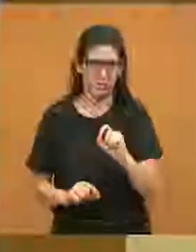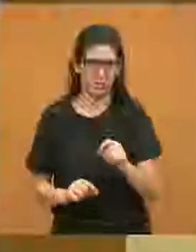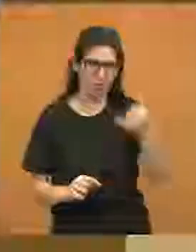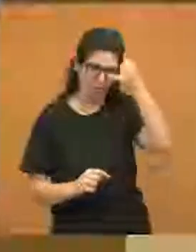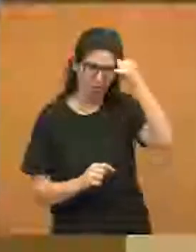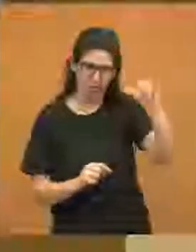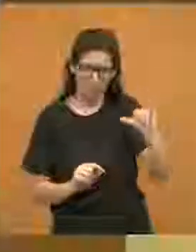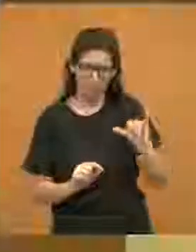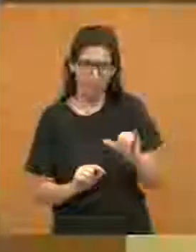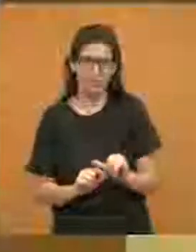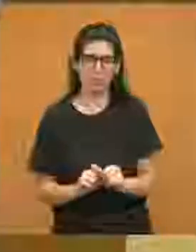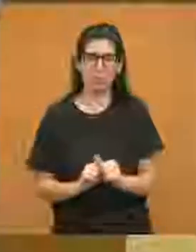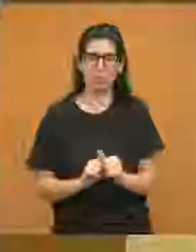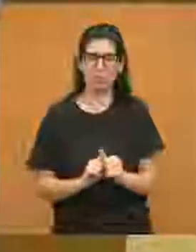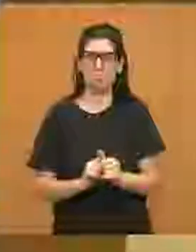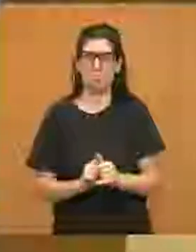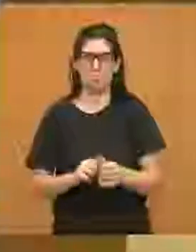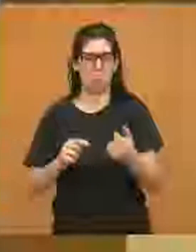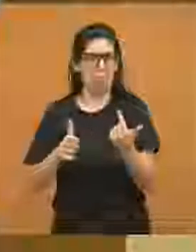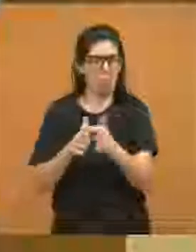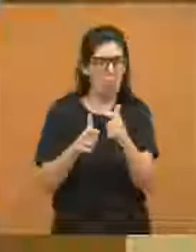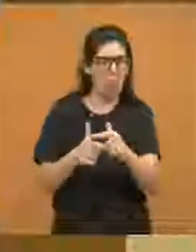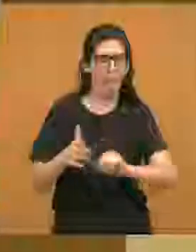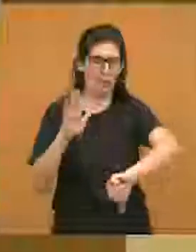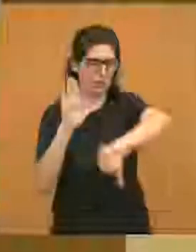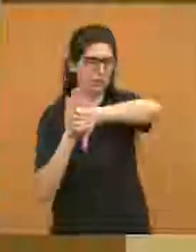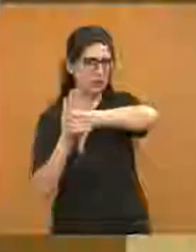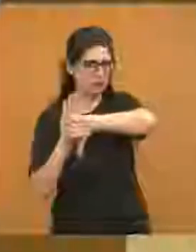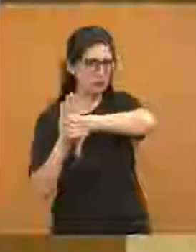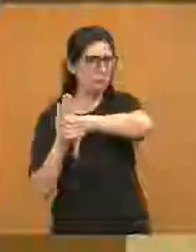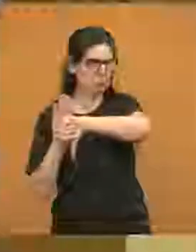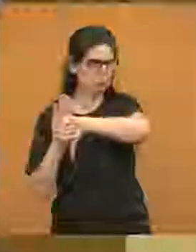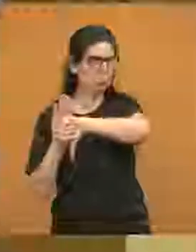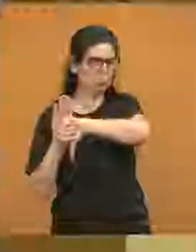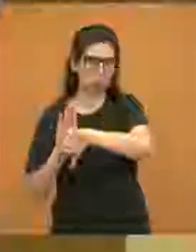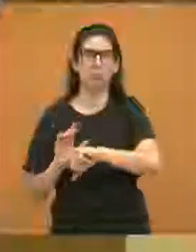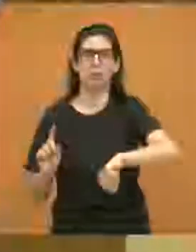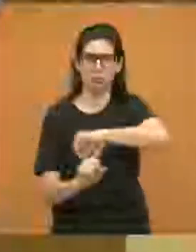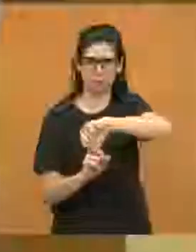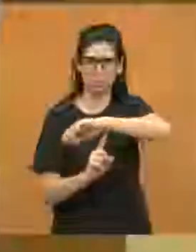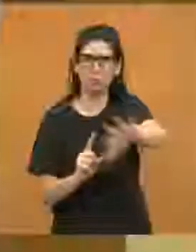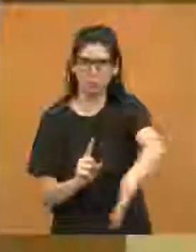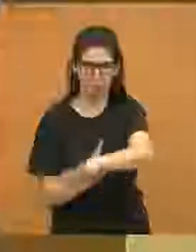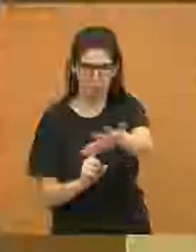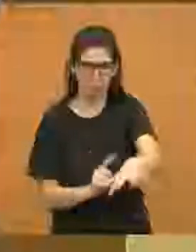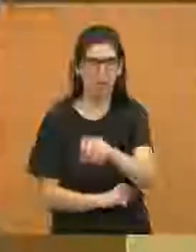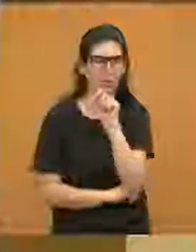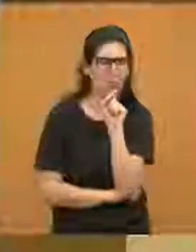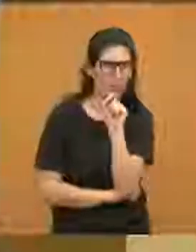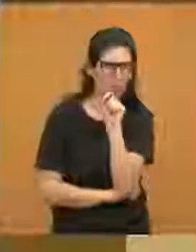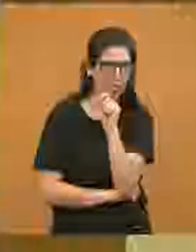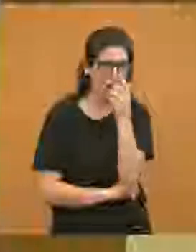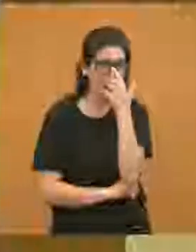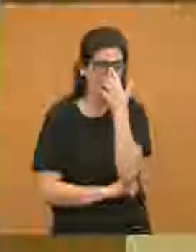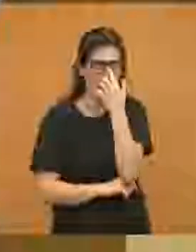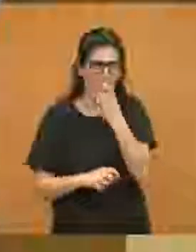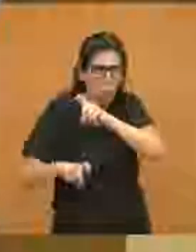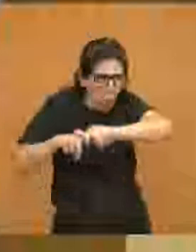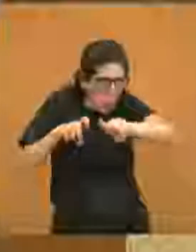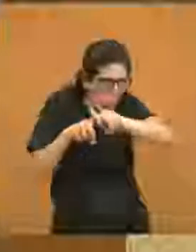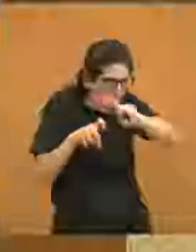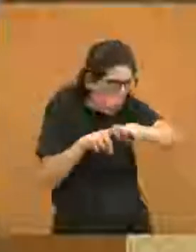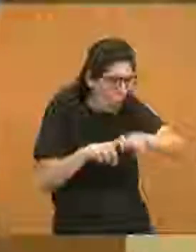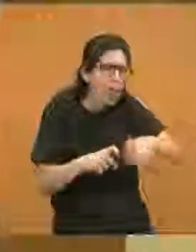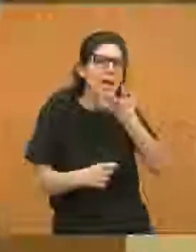um dos crimes mais reprováveis, se não o mais reprovável da nossa sociedade, que é o abuso sexual